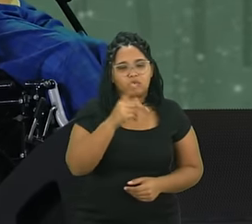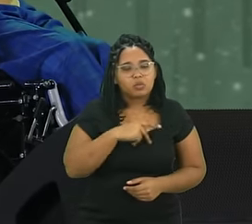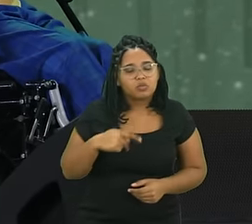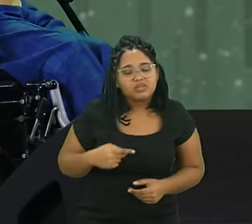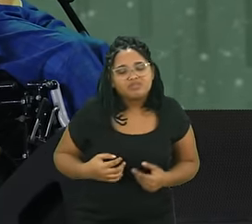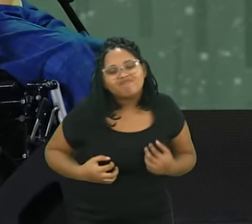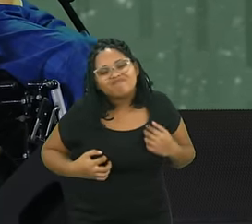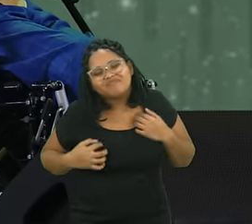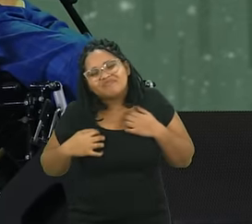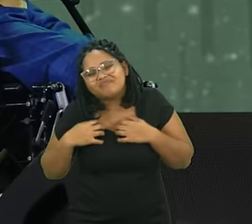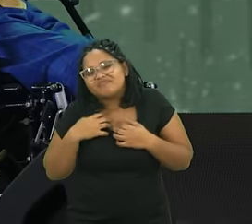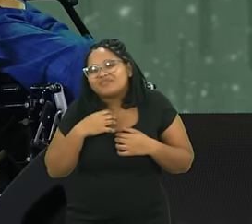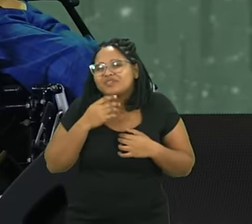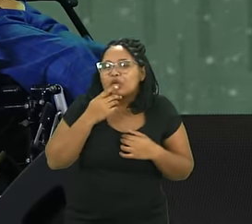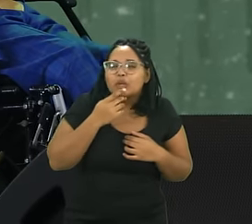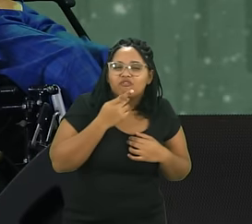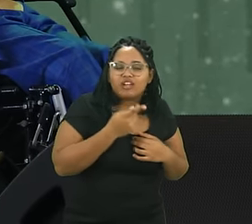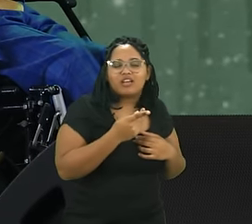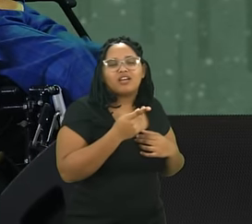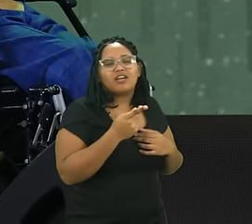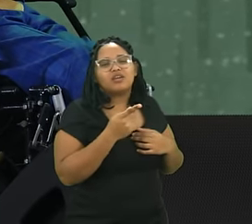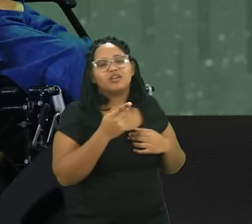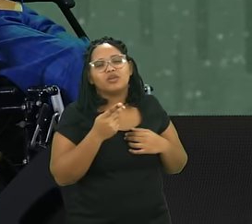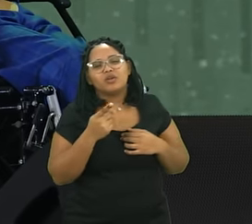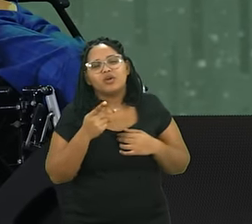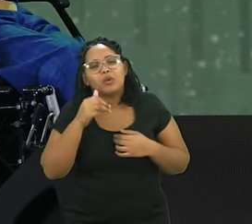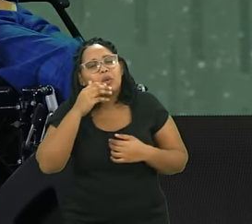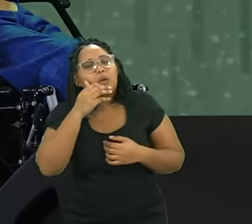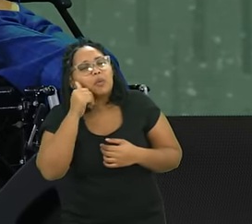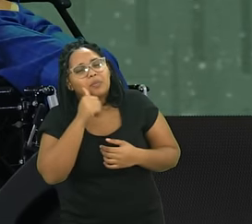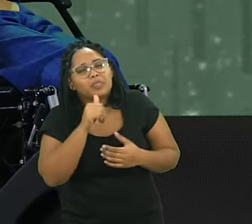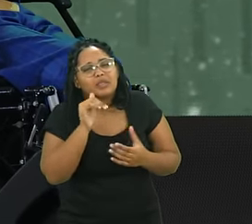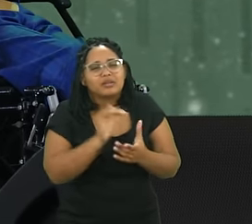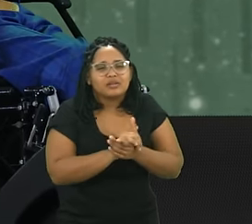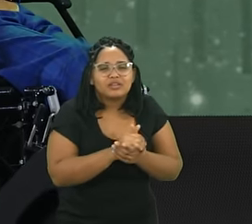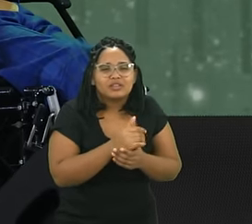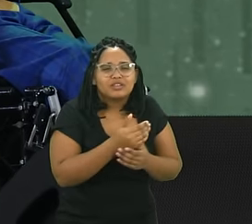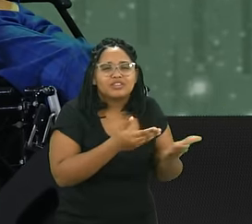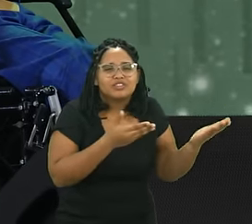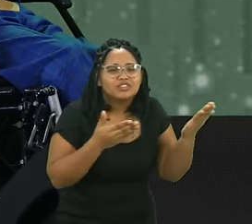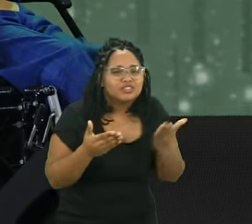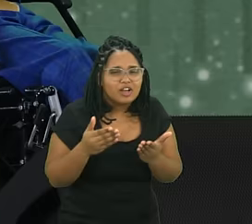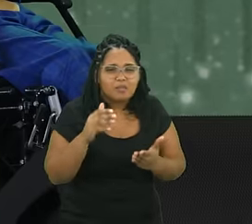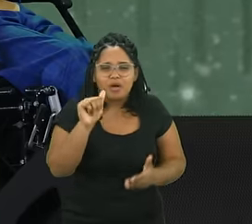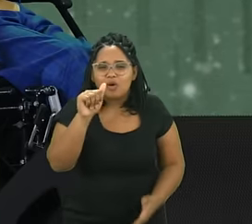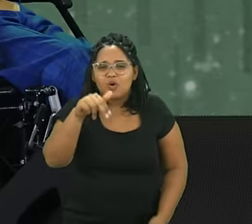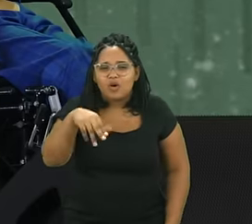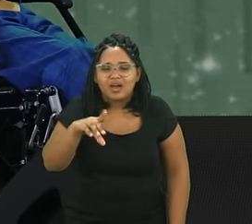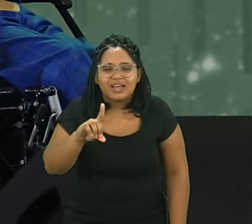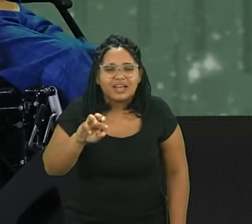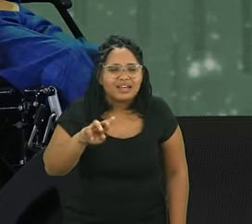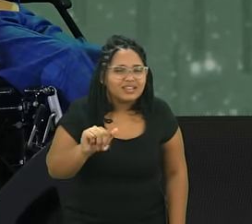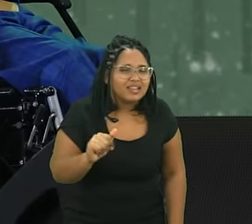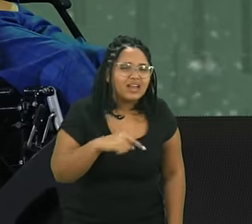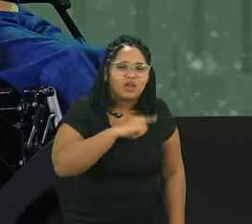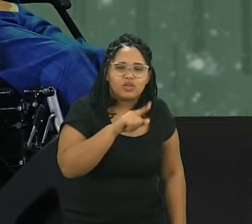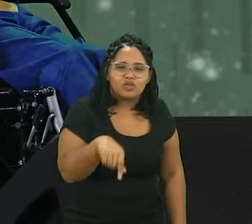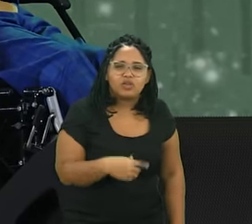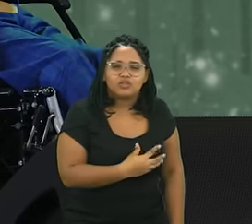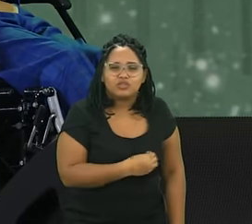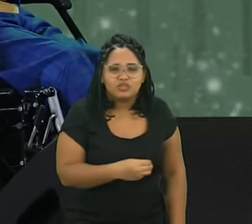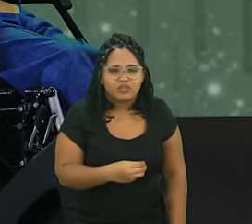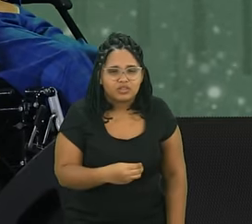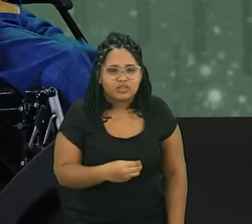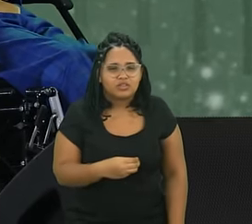dizendo: Débora, chama o nosso filho André, porque está cheio de sarcófagos aqui. Sarcófagos.